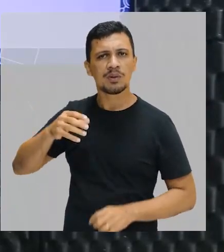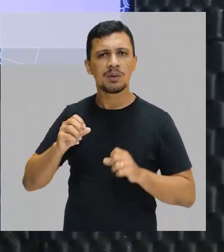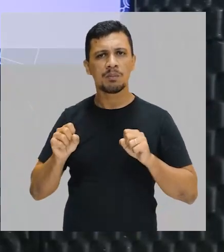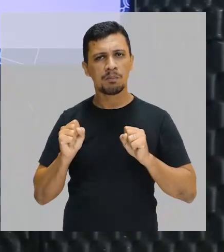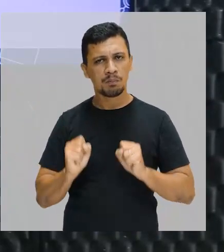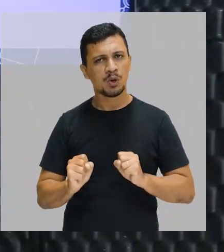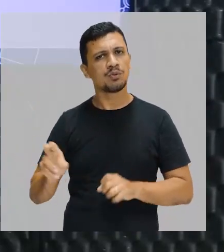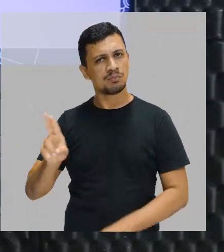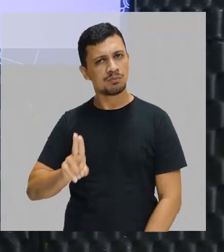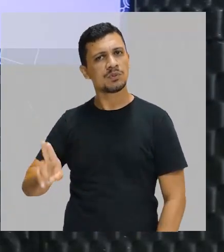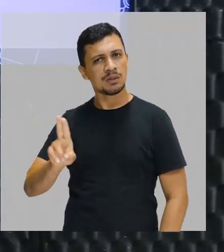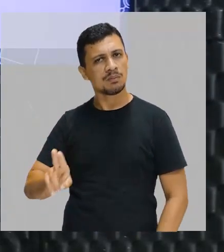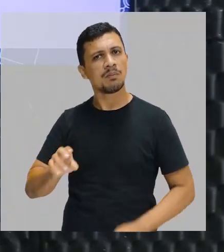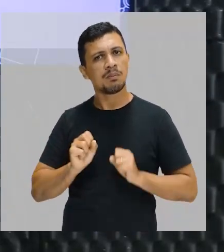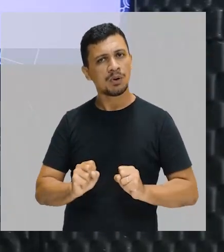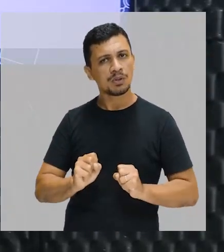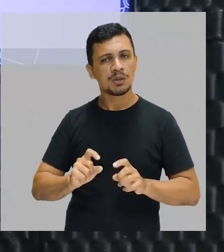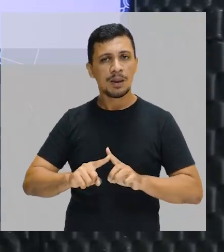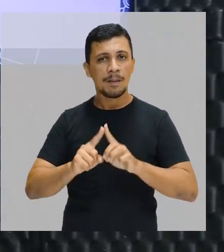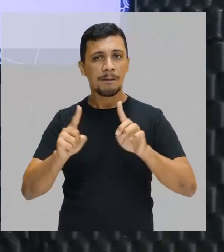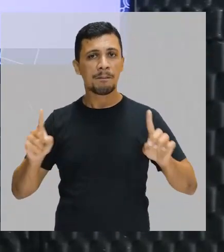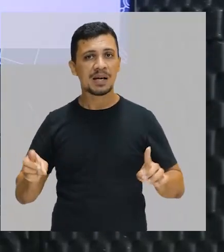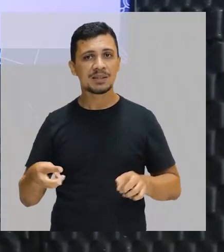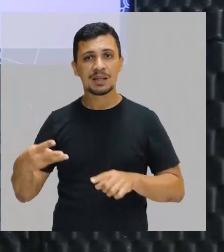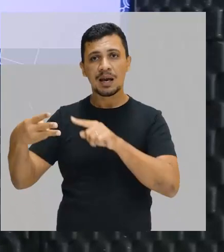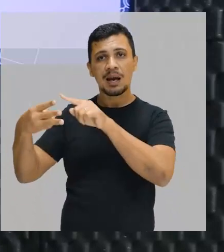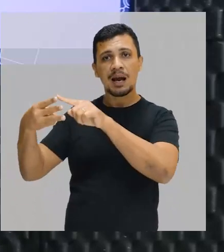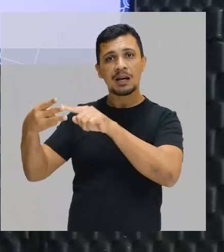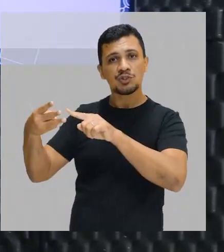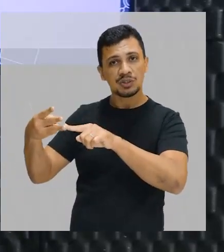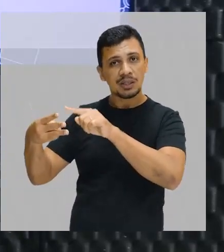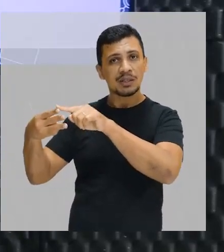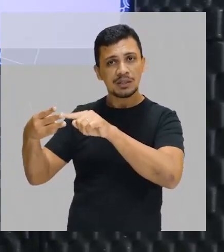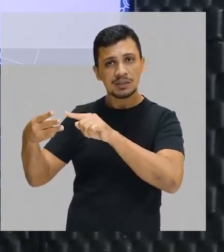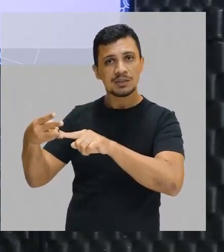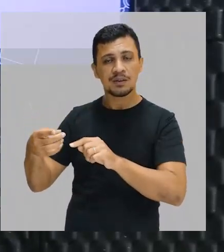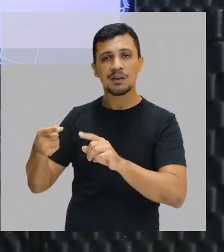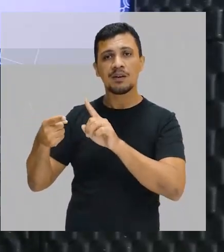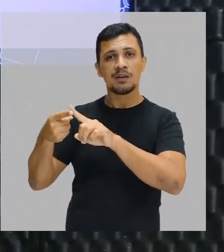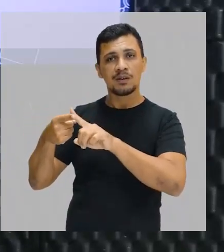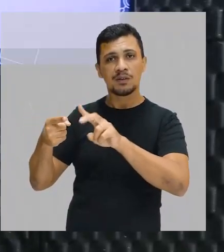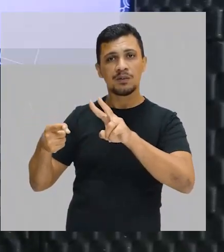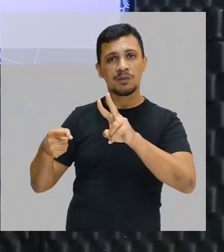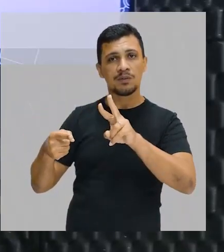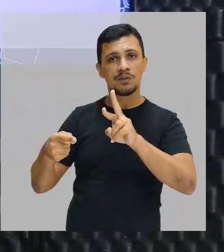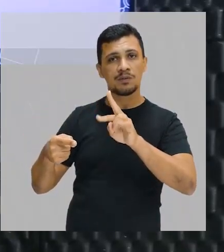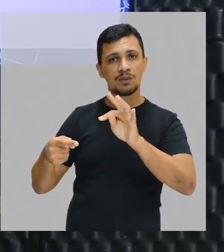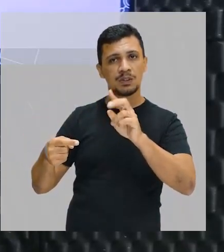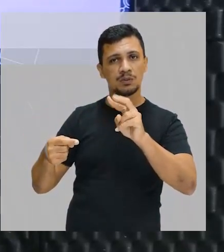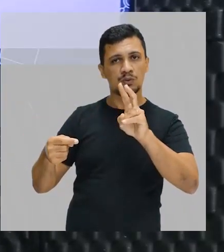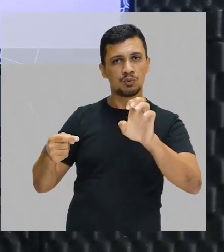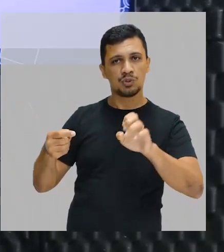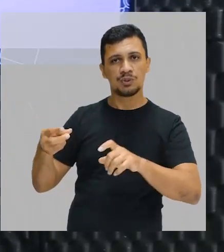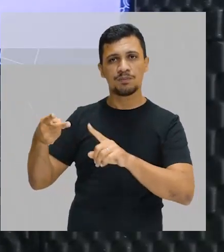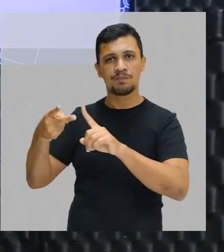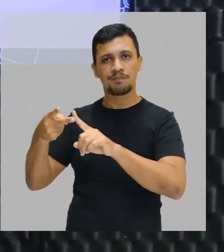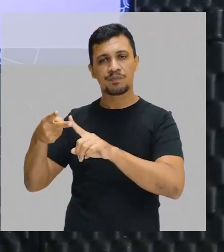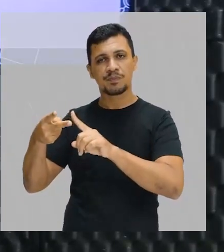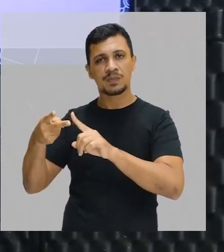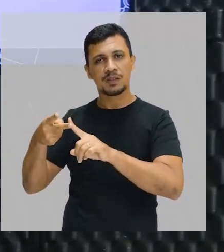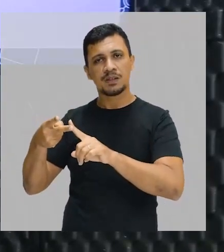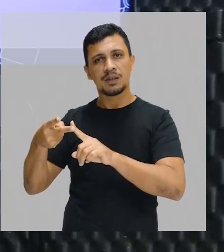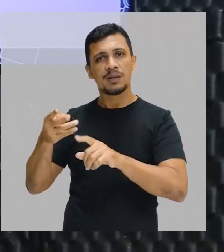utilizada. Mas, a priori, as três mais comuns, a das virtudes, a deontologia